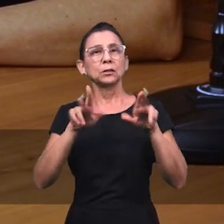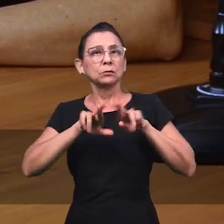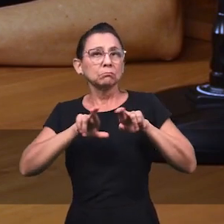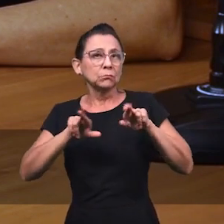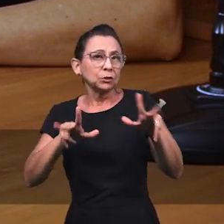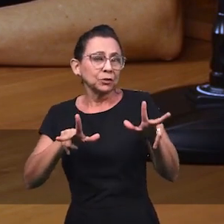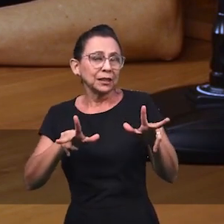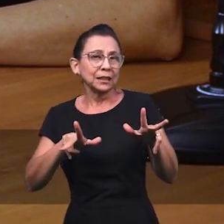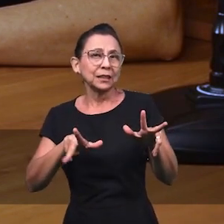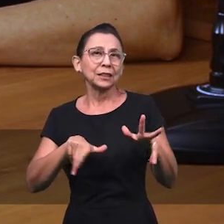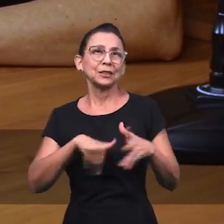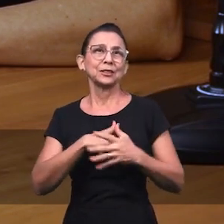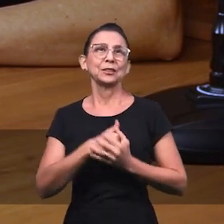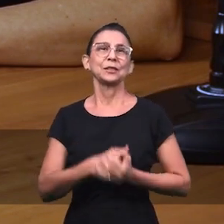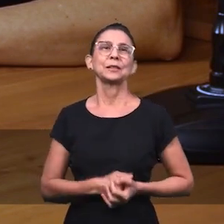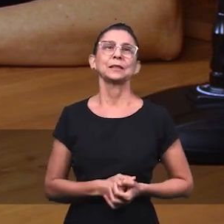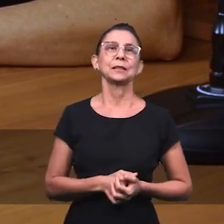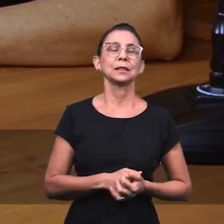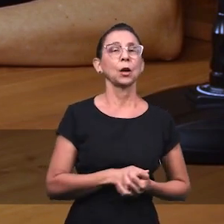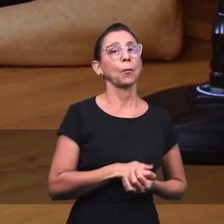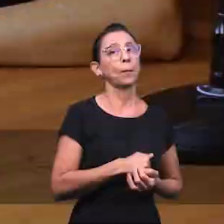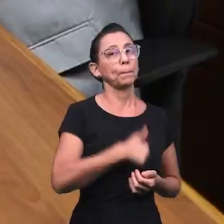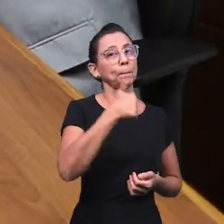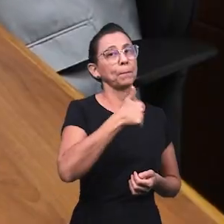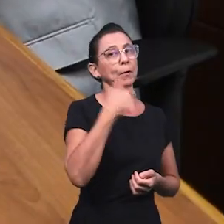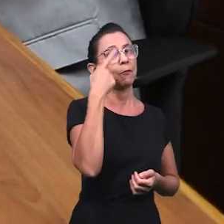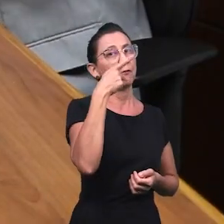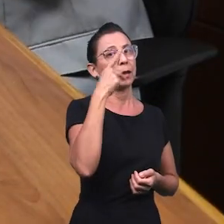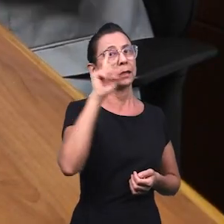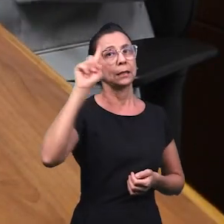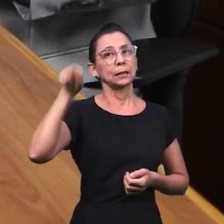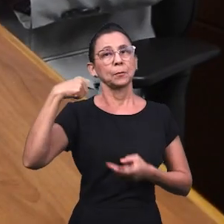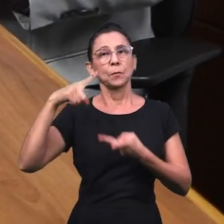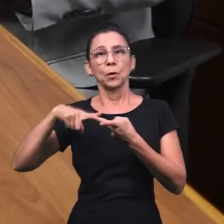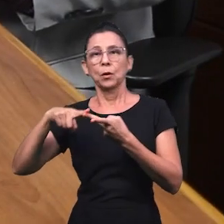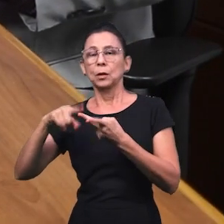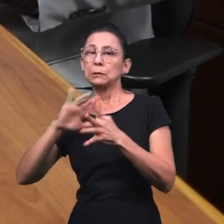pena falar. Depois Libras.